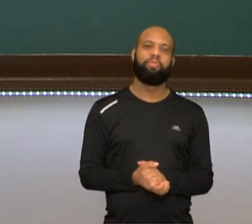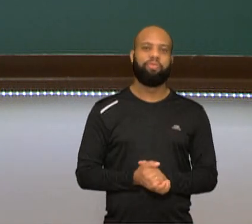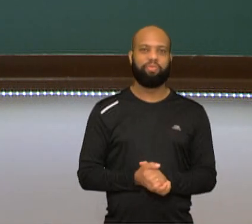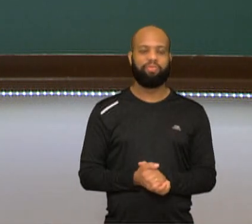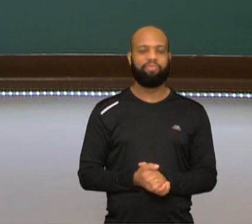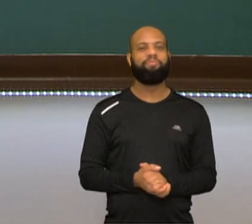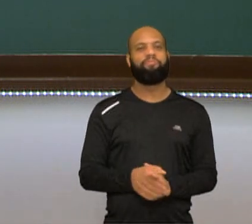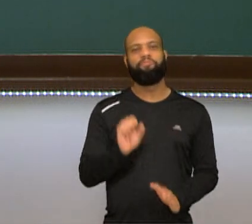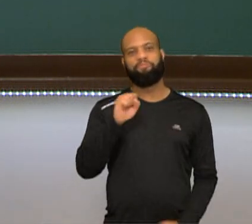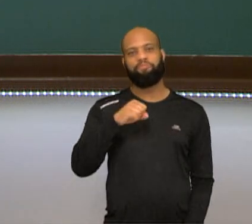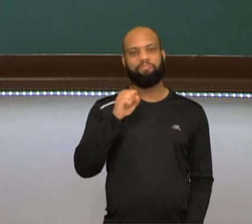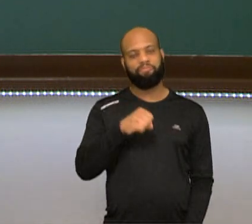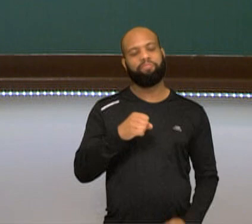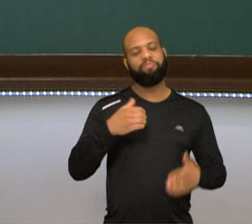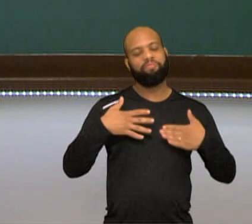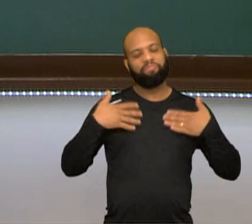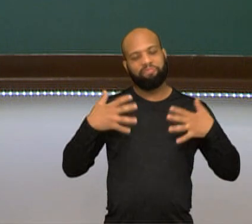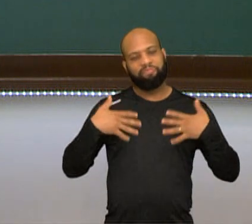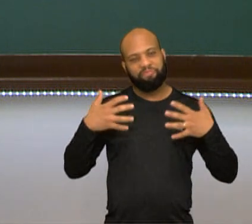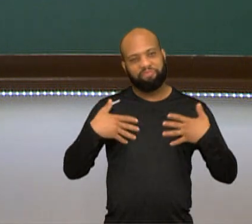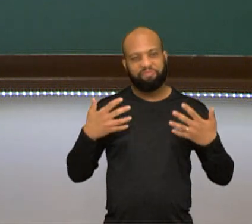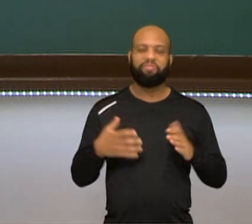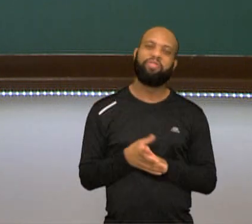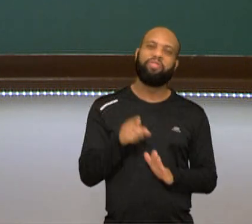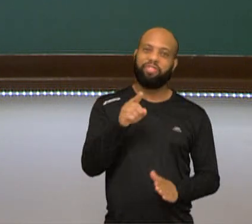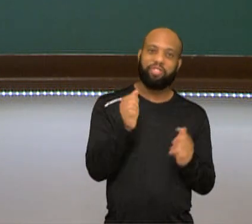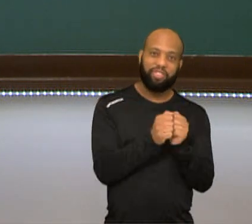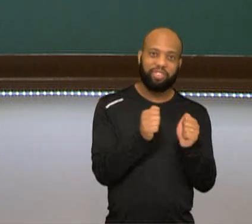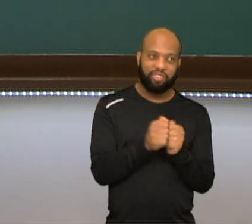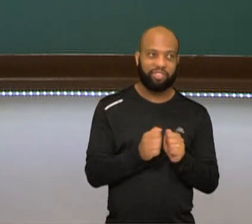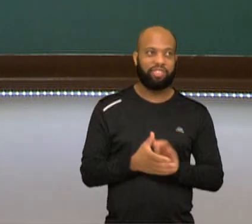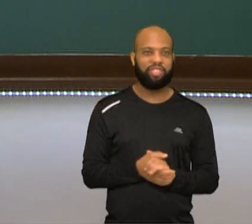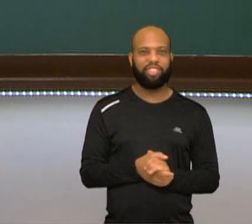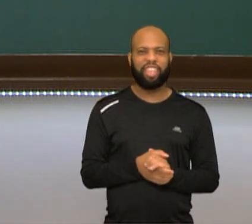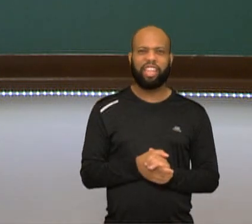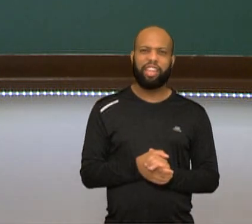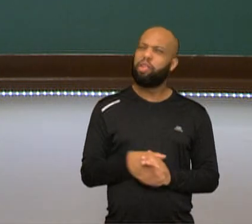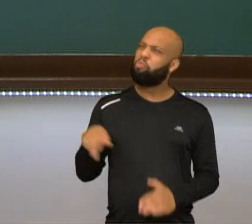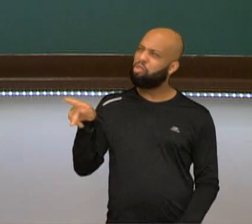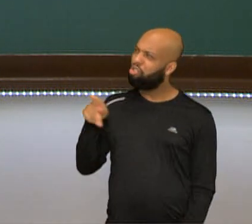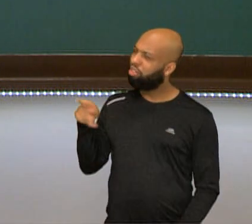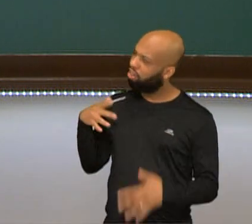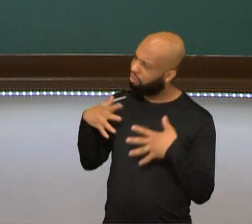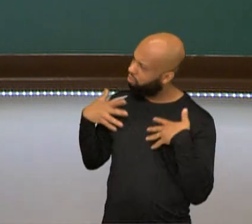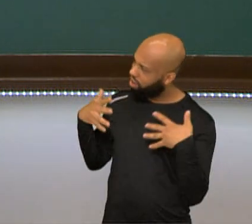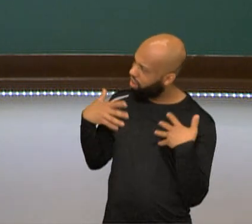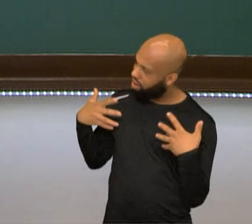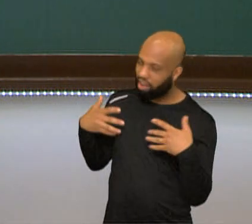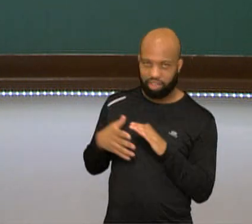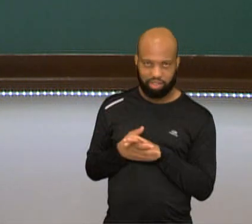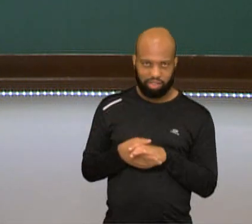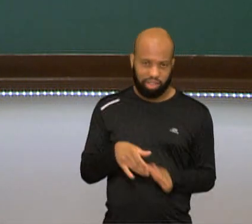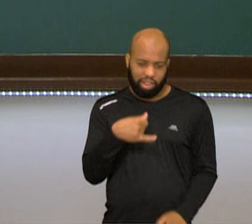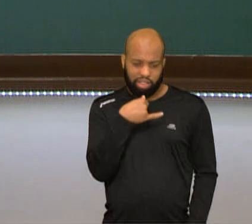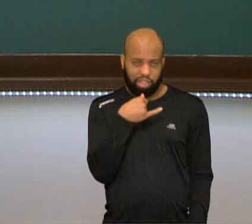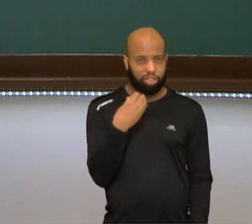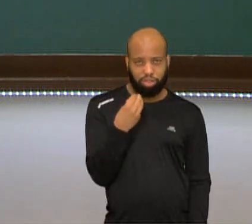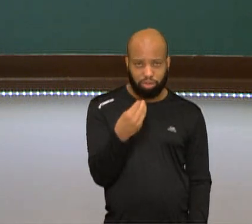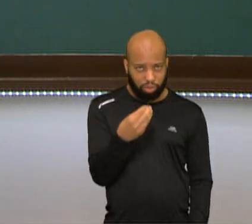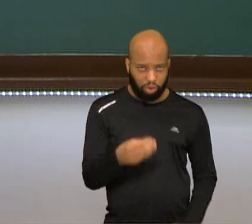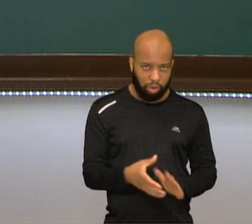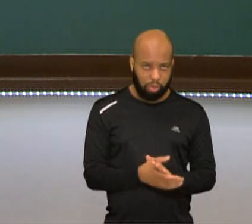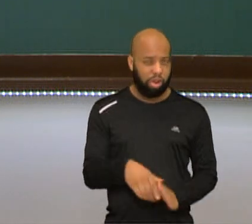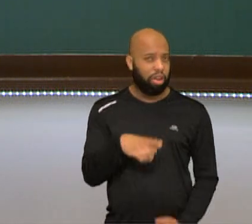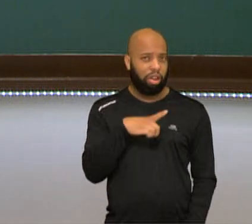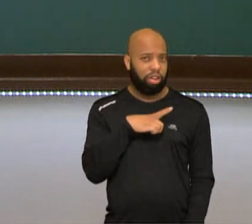Orgânica. Sim, que alegria, professor! Tô vendo que o senhor está muito alegre, professor. Como eu estaria triste tendo a